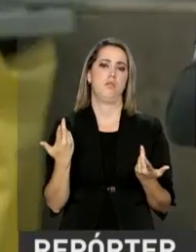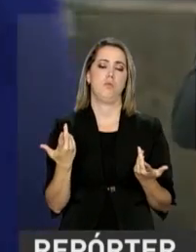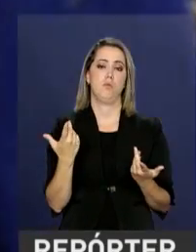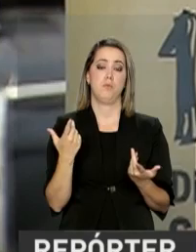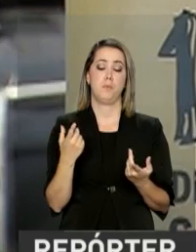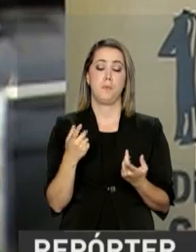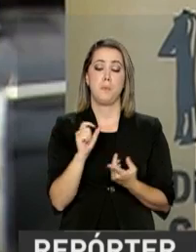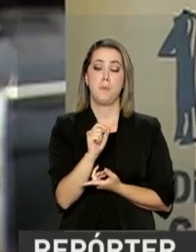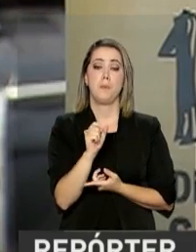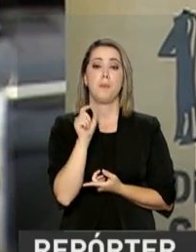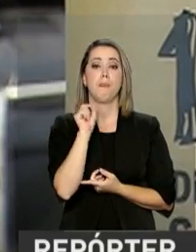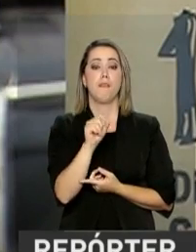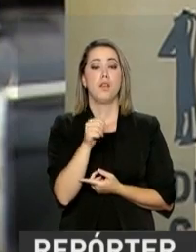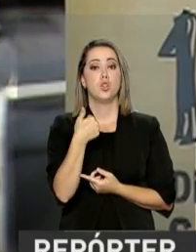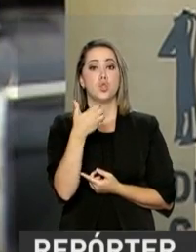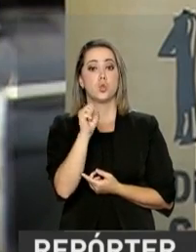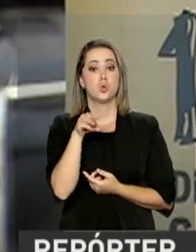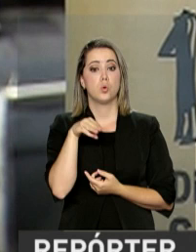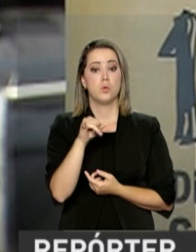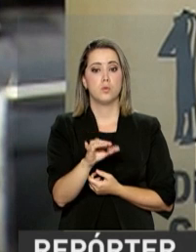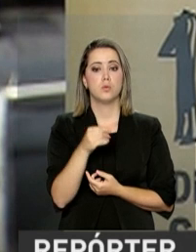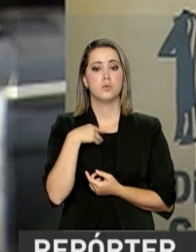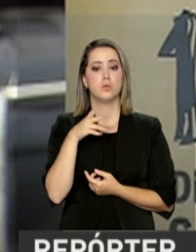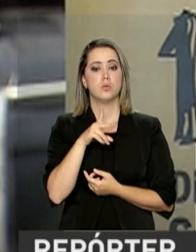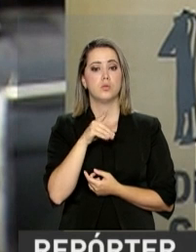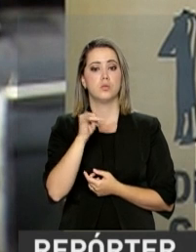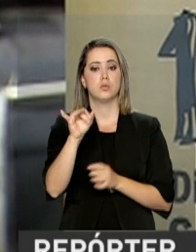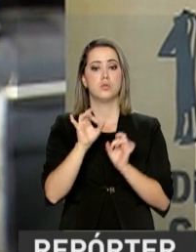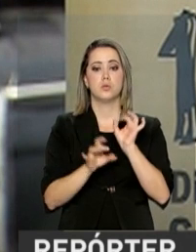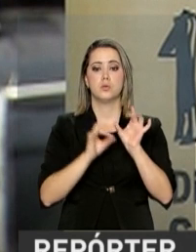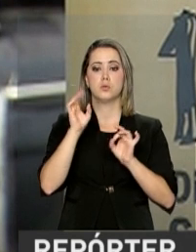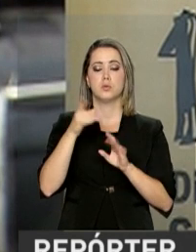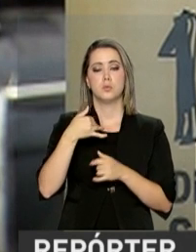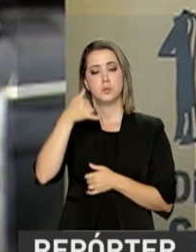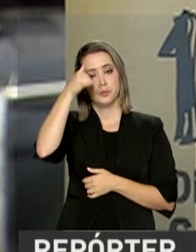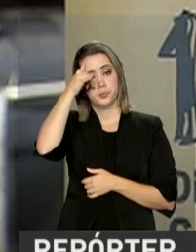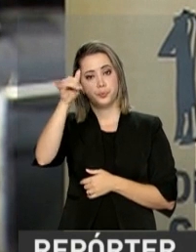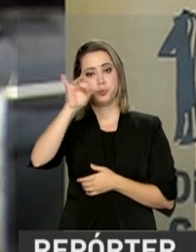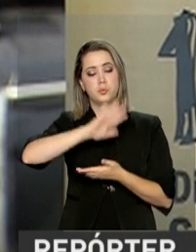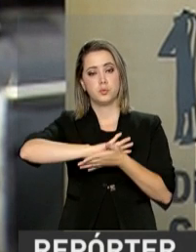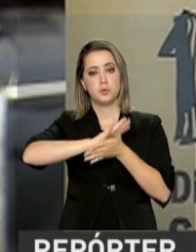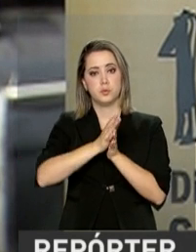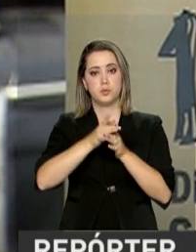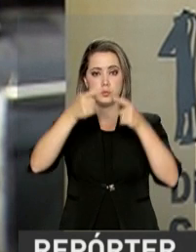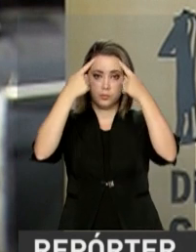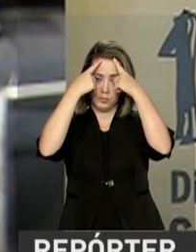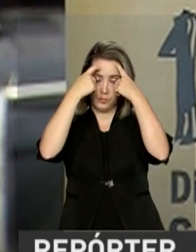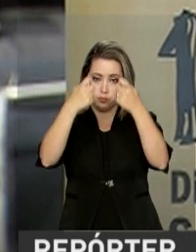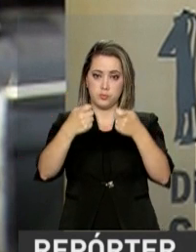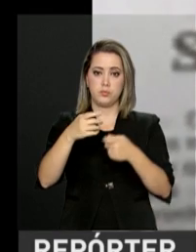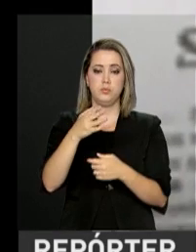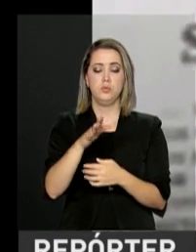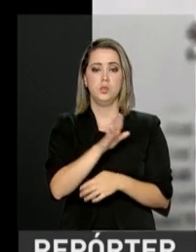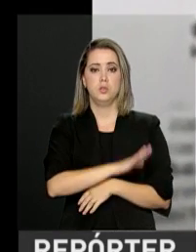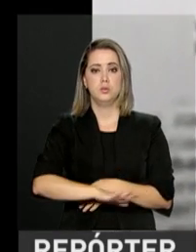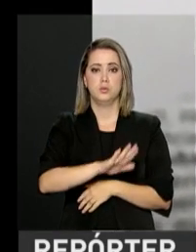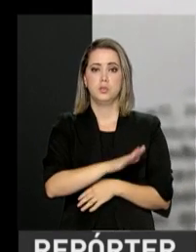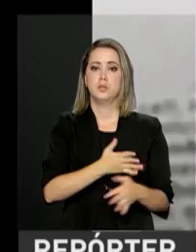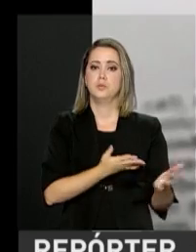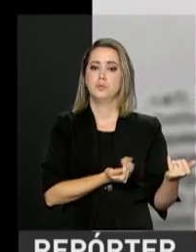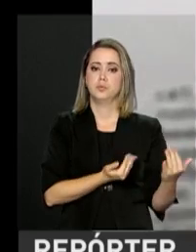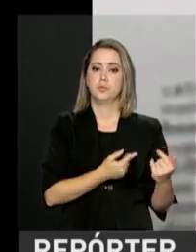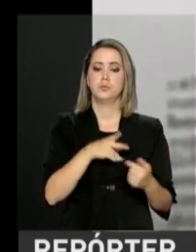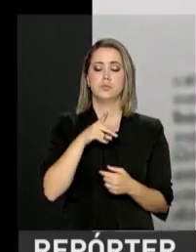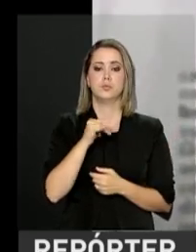acontece 18 de Maio é o dia nacional de combate ao abuso e a exploração sexual de crianças e adolescentes o dia foi